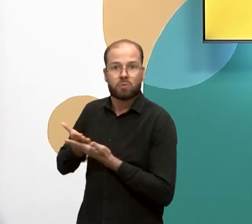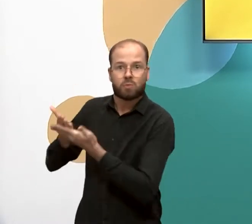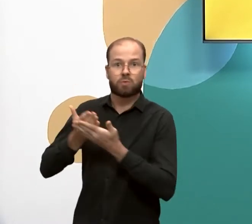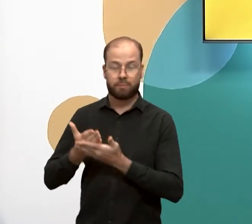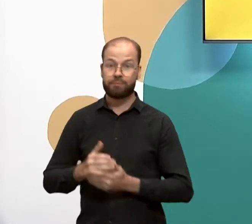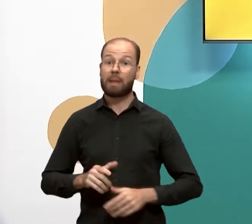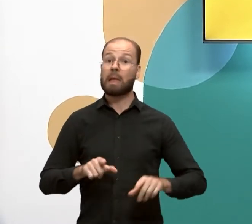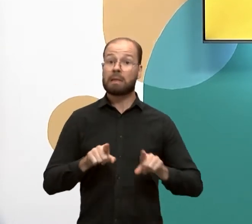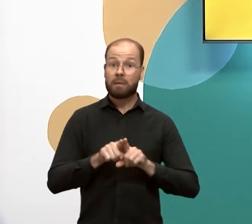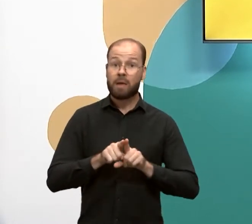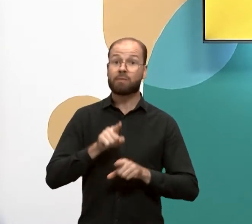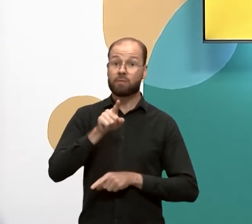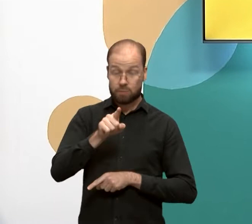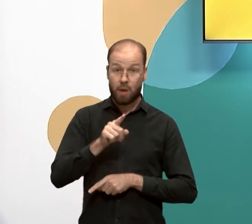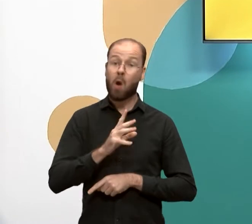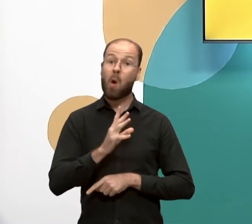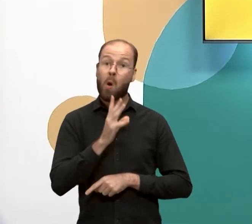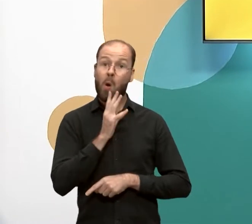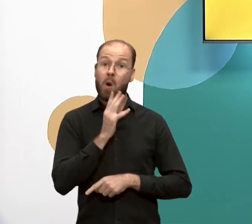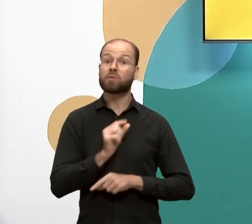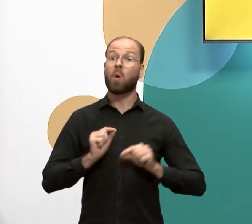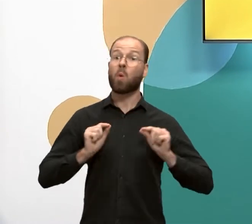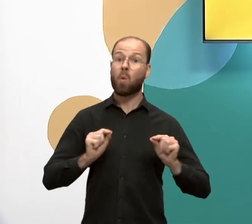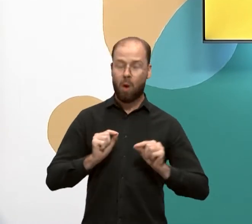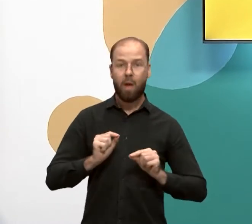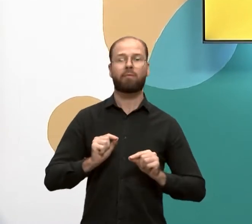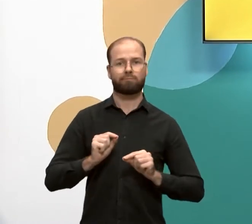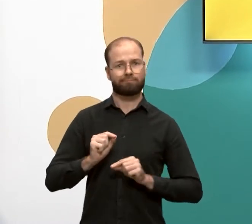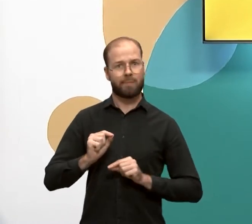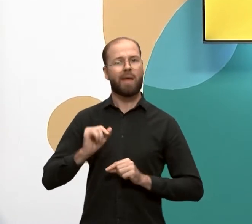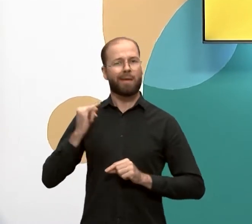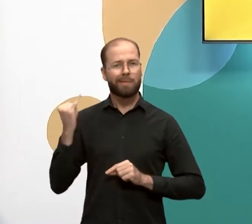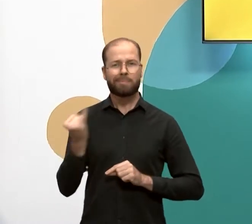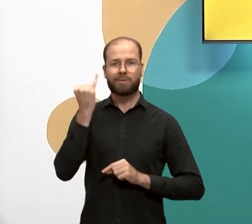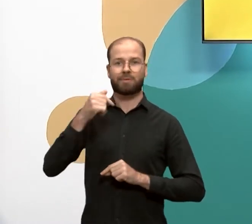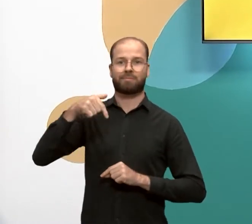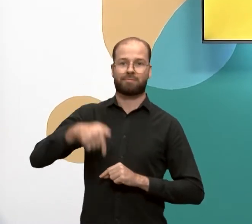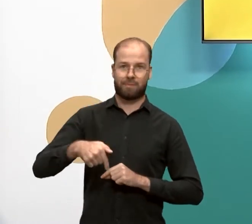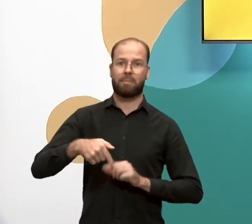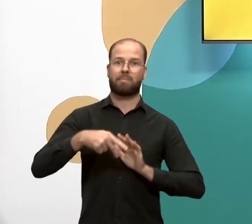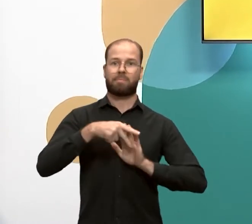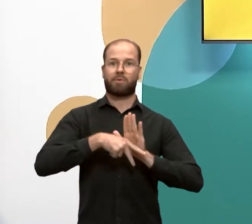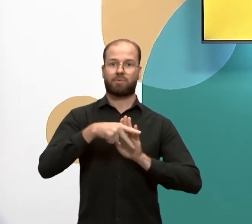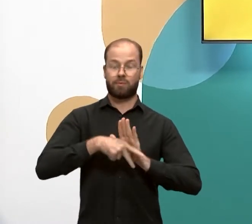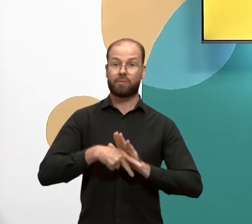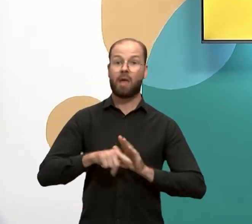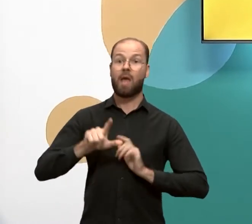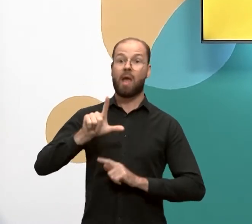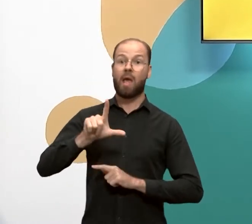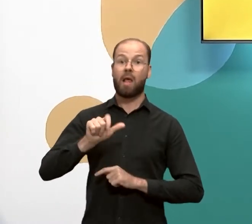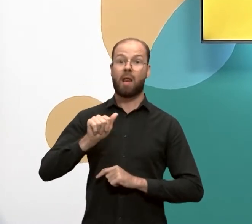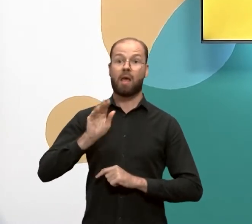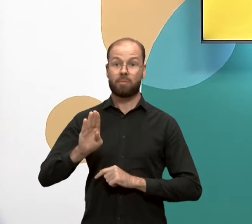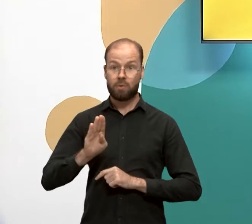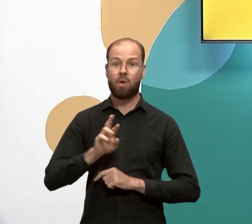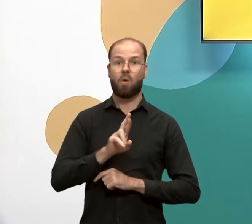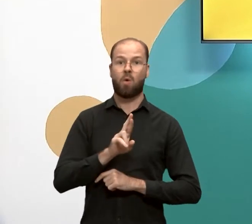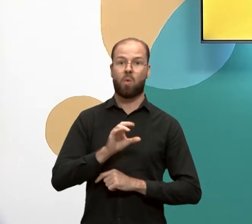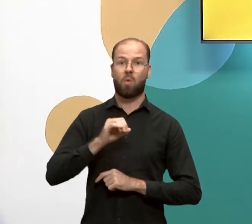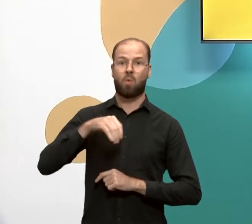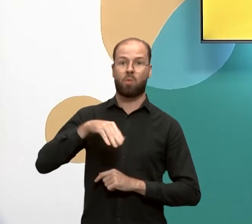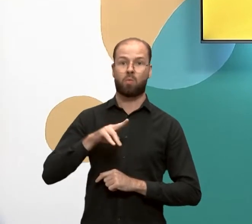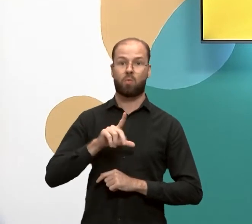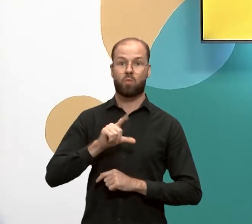conhece uma iniciativa muito importante aqui da UFG, o Laboratório Rômulo Rocha, que oferece serviços